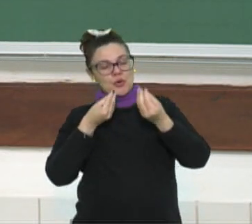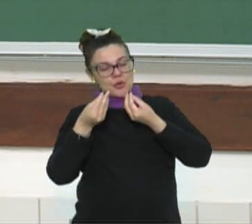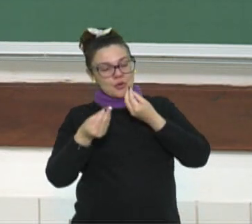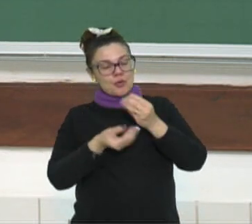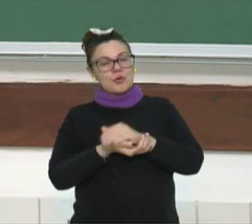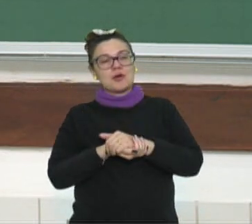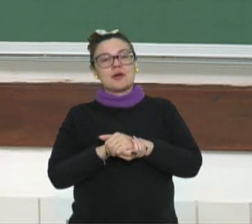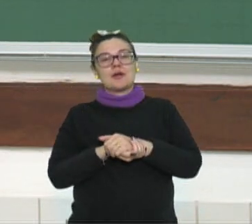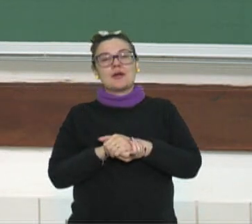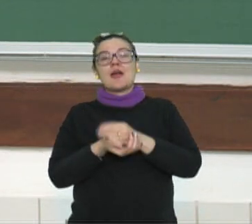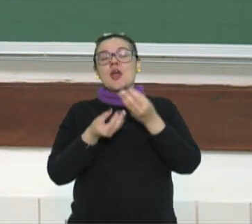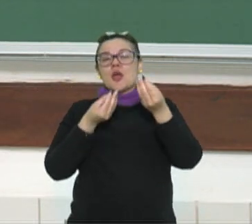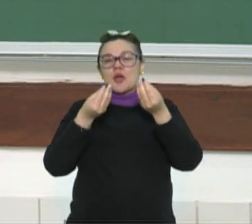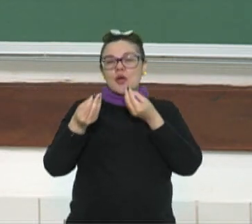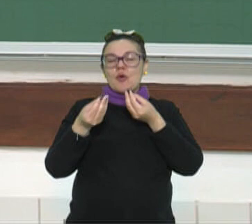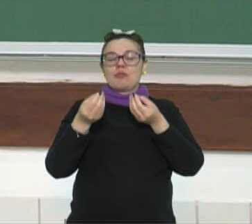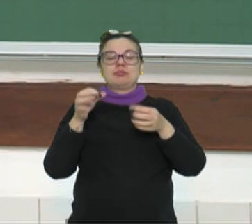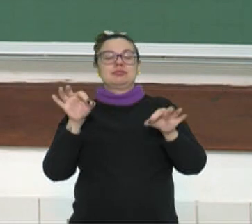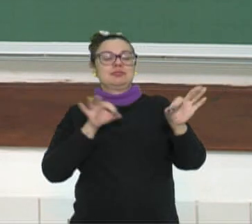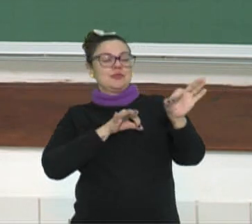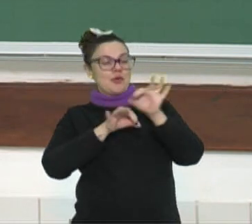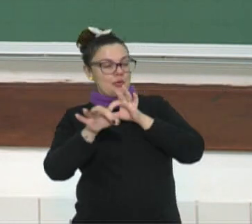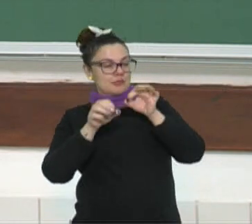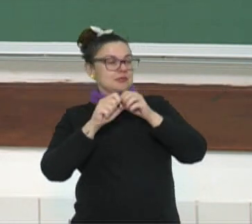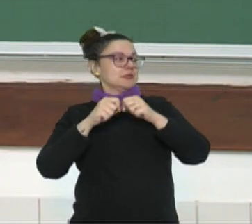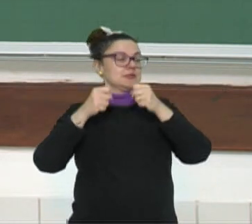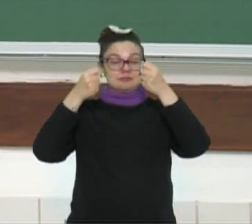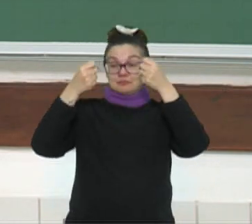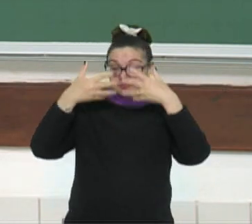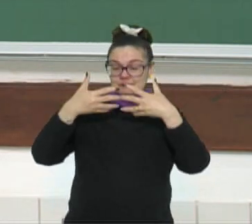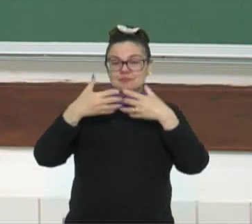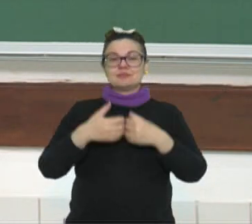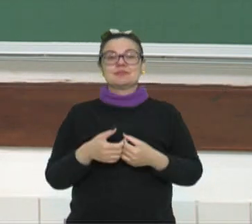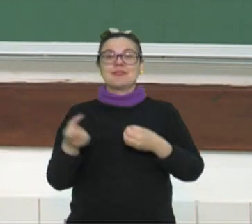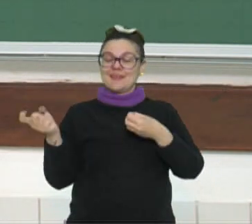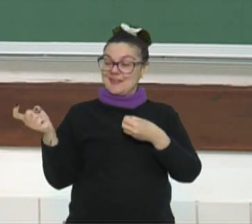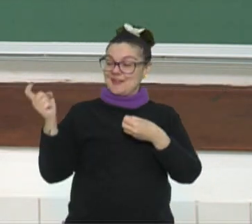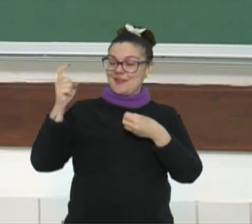como resolver e como ampliar. E eu